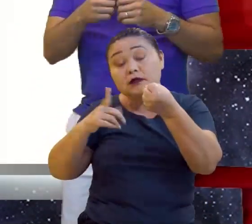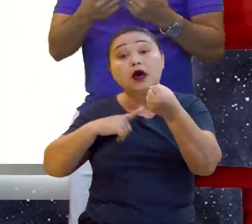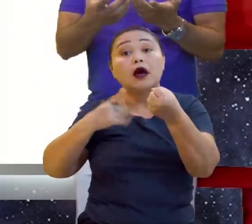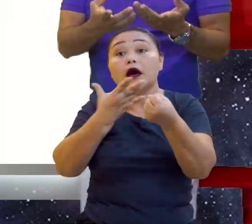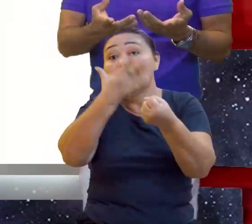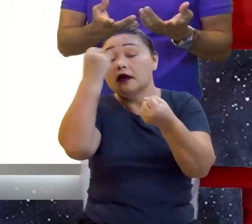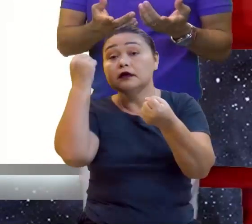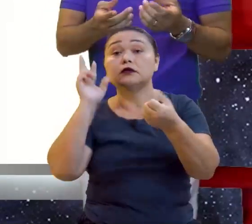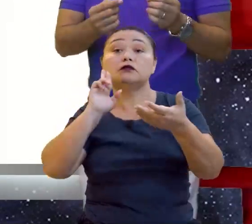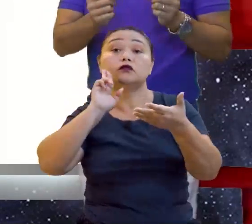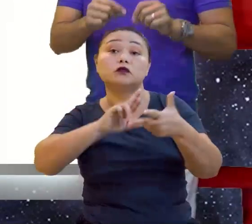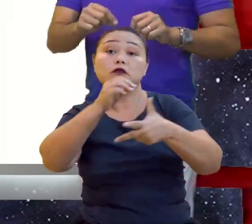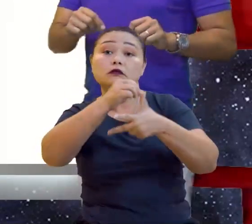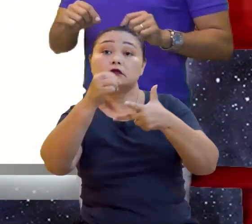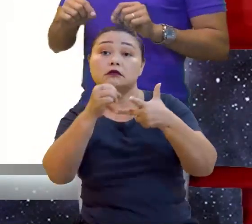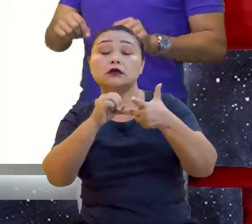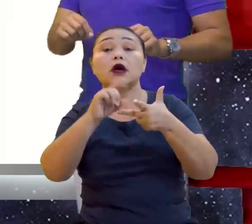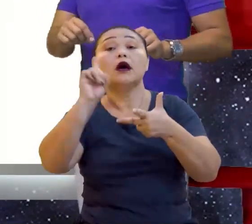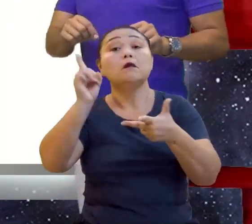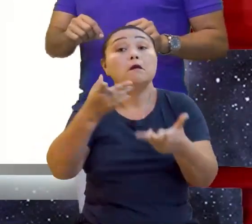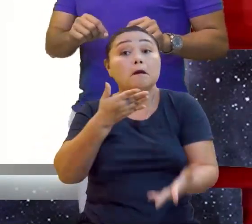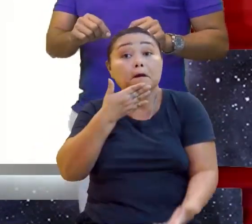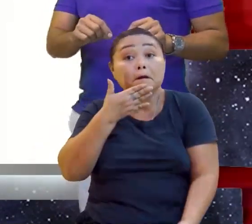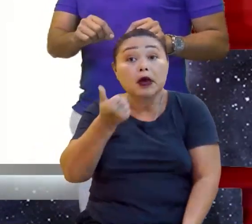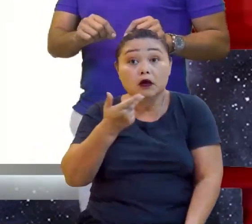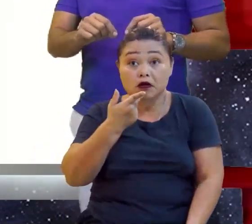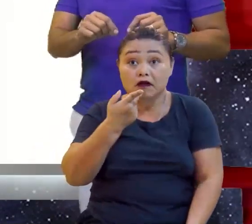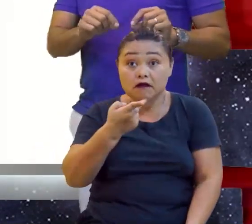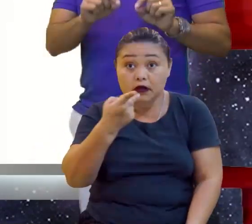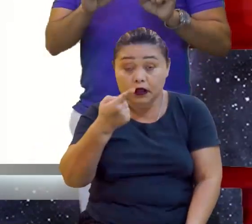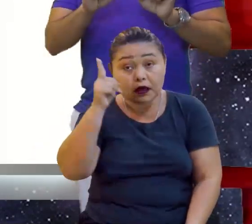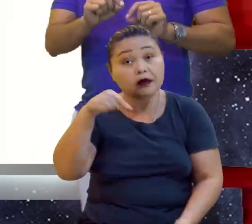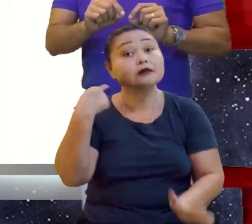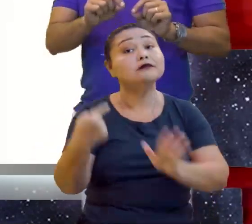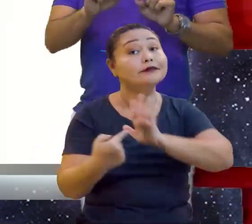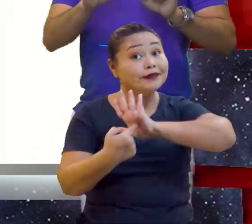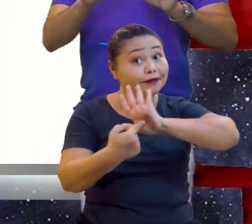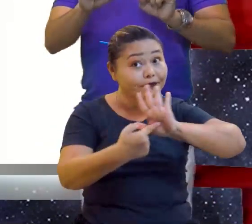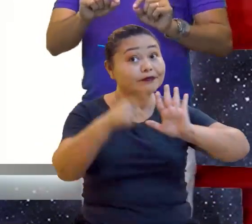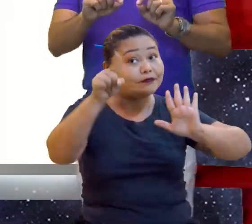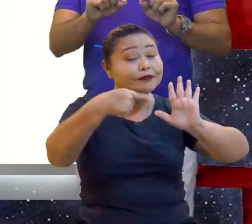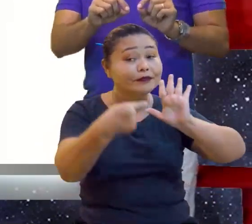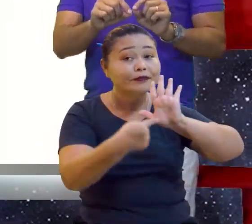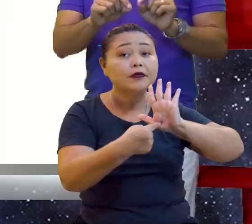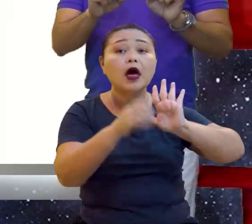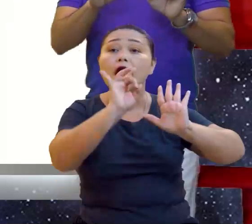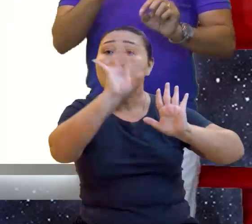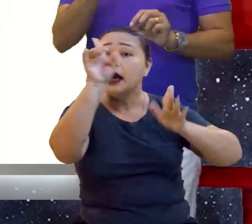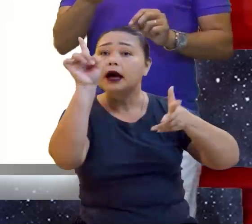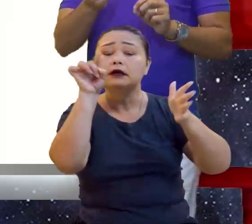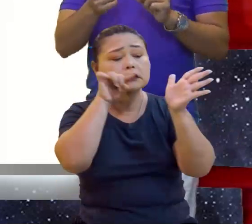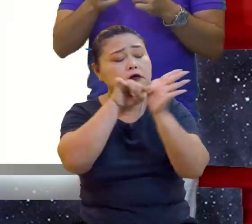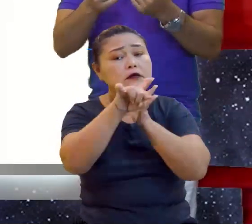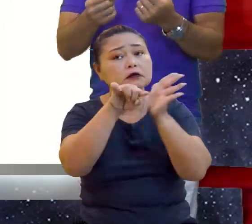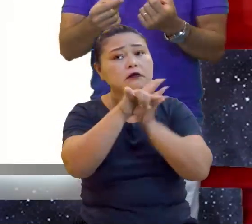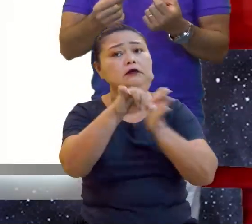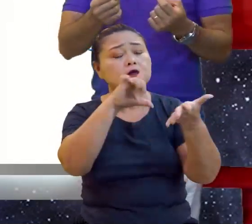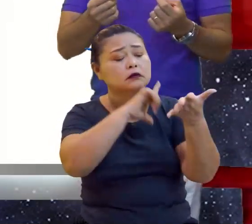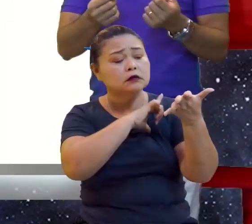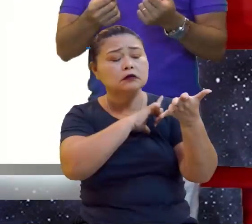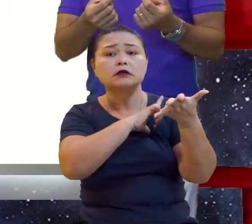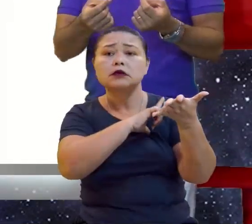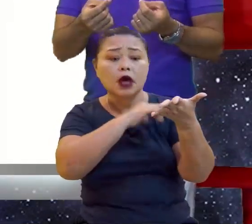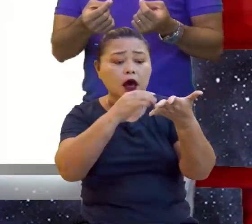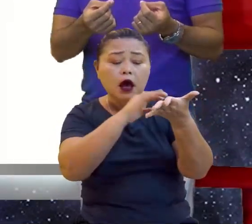que falar, é mostrar para vocês como funciona. Isso, é isso que a gente vai fazer. Em cada questão, mostrar que existem comandos